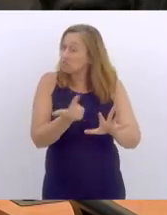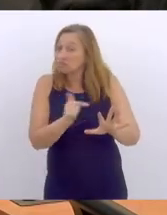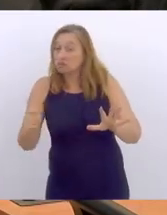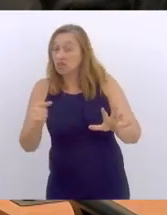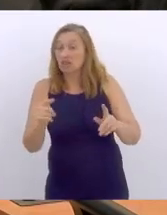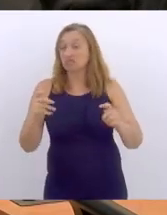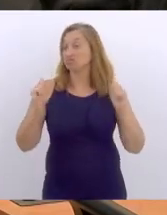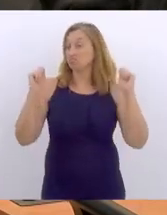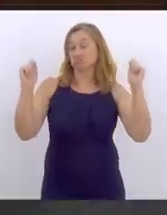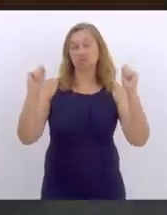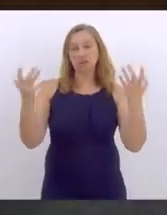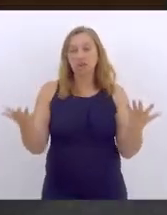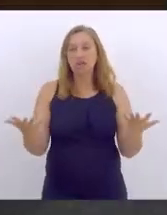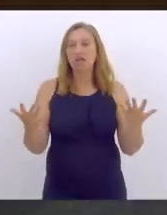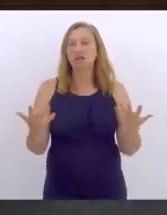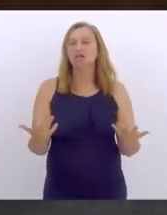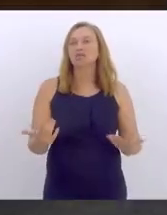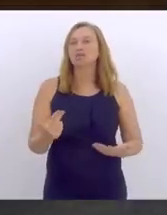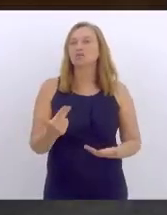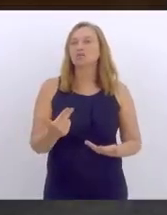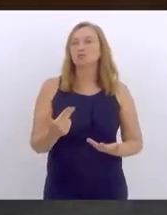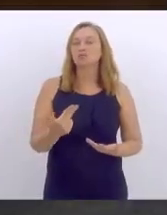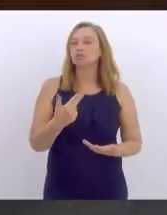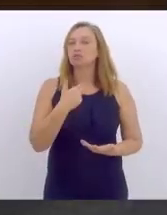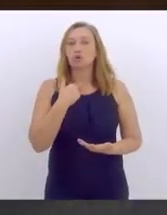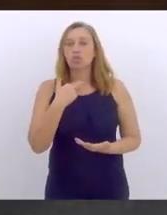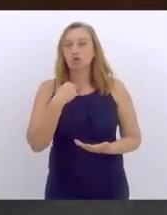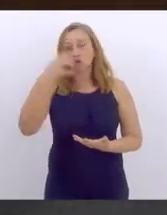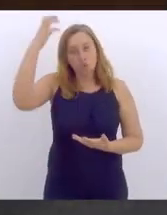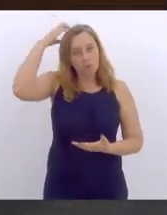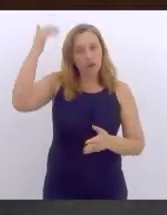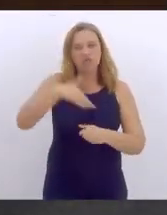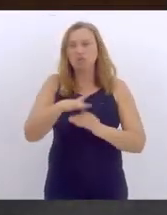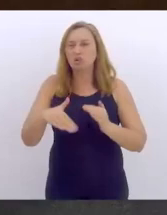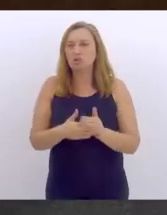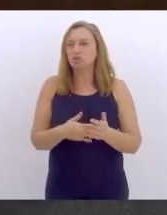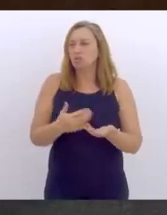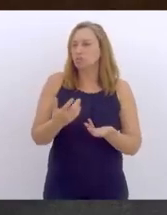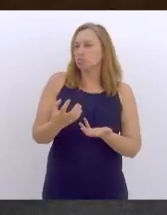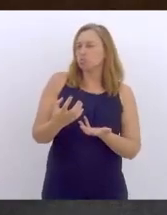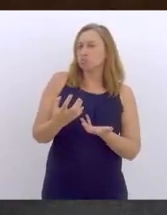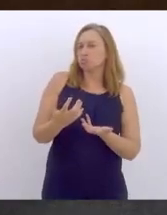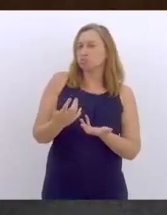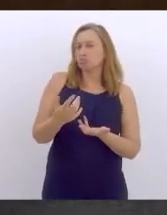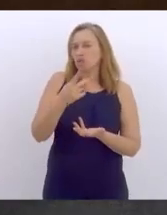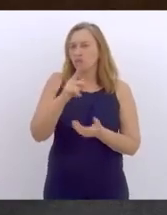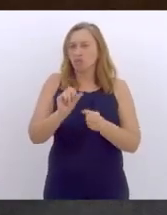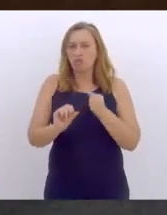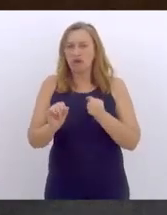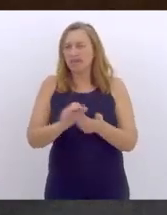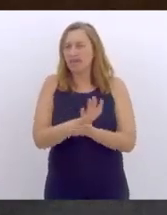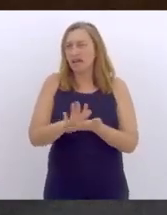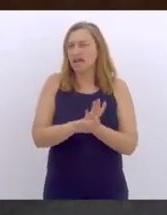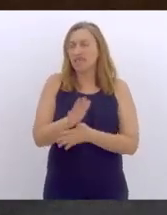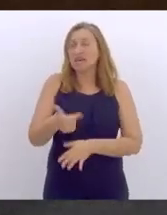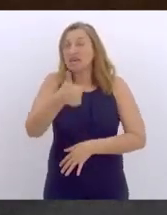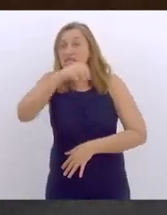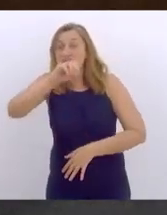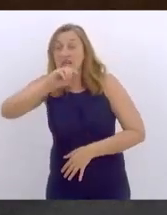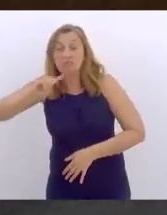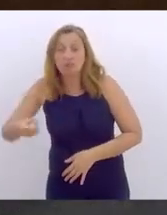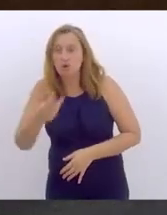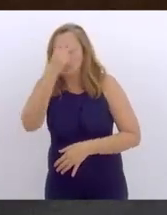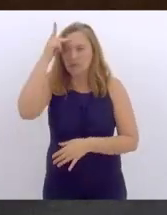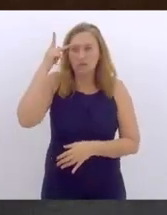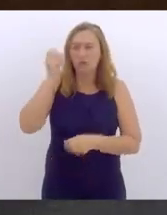torcida autoritarismo. Ninguém pode ser punido pelo que não fez. Uma torcida de 100 mil pessoas não pode